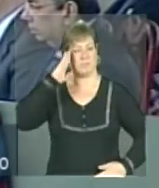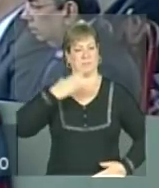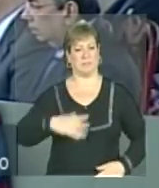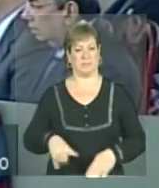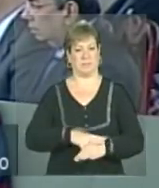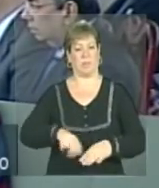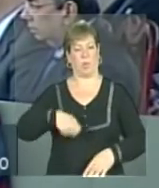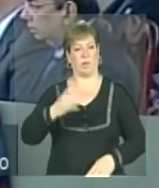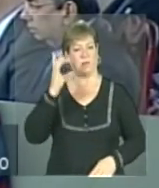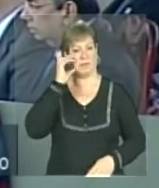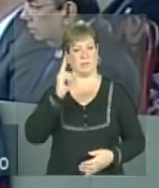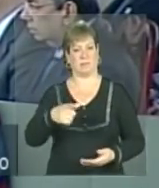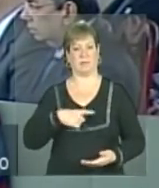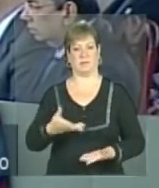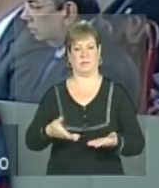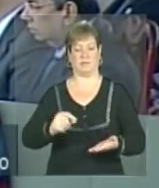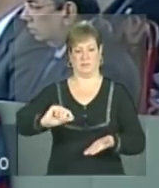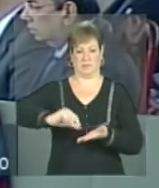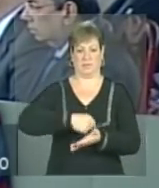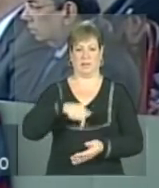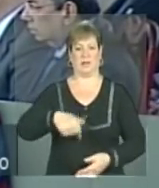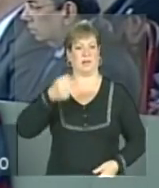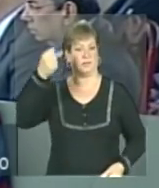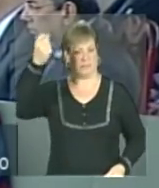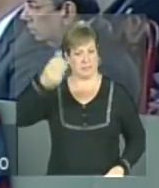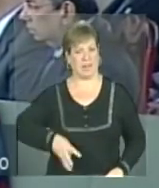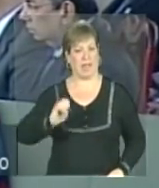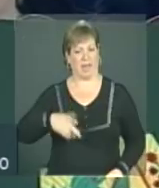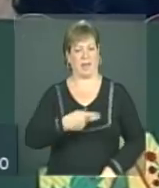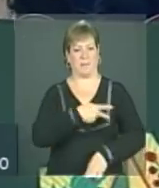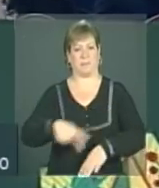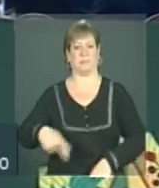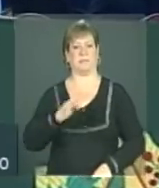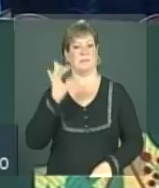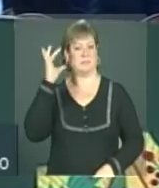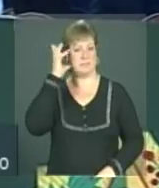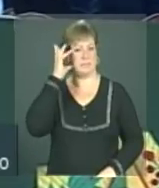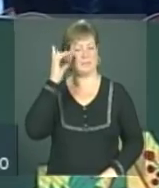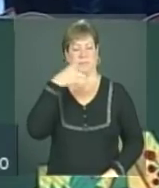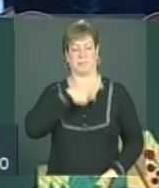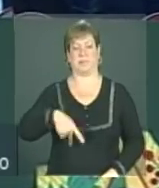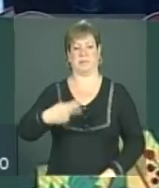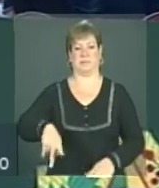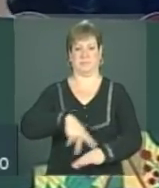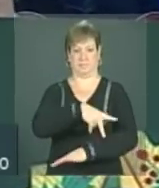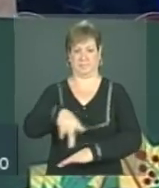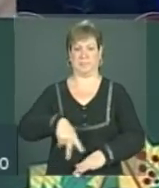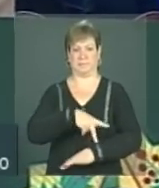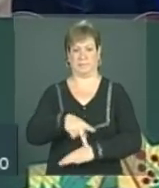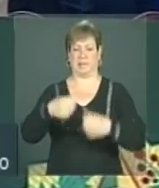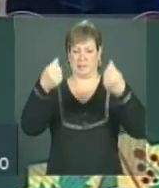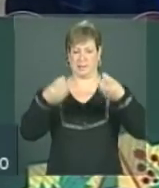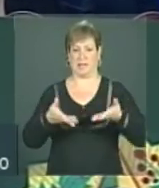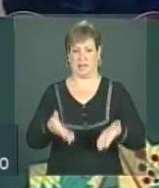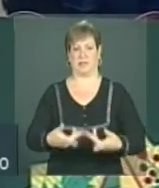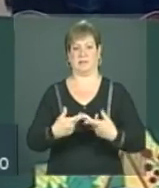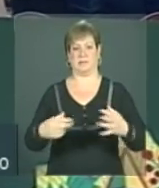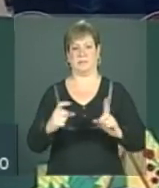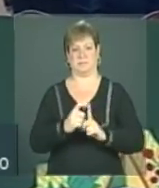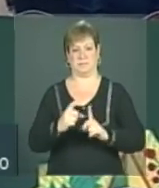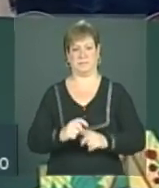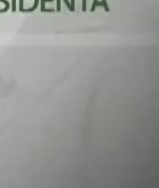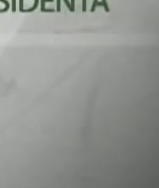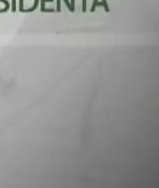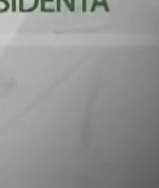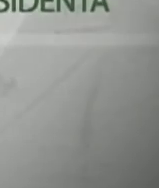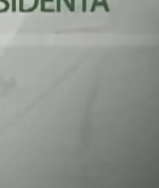Exército Brasileiro. Assina, Dilma Rousseff, Presidenta da República Federativa do